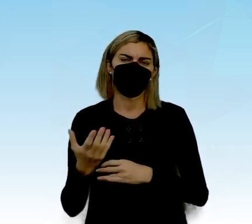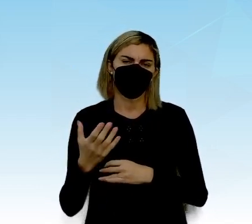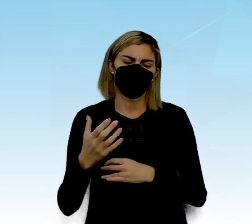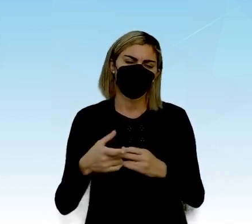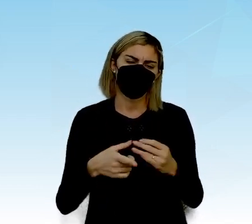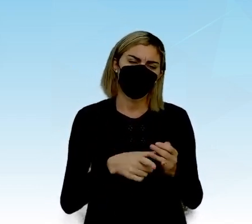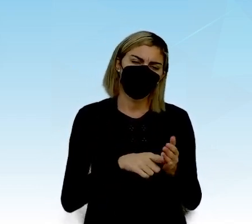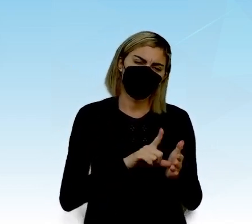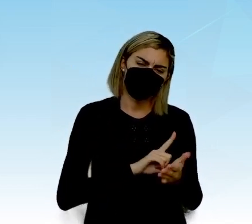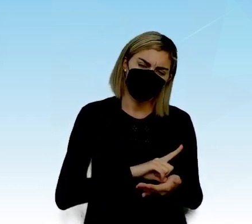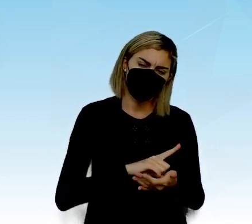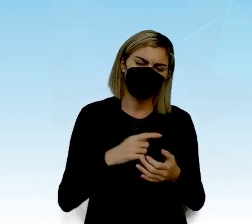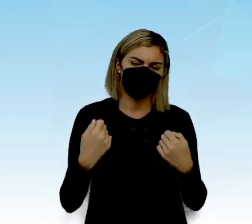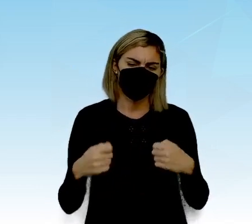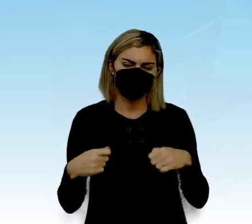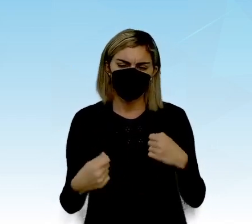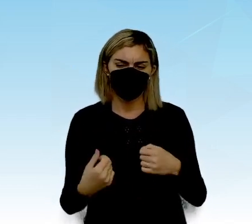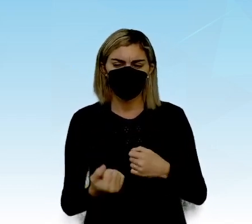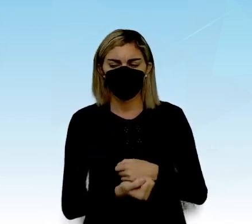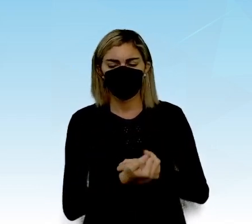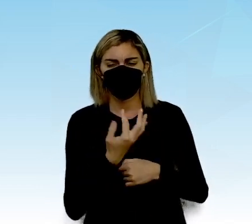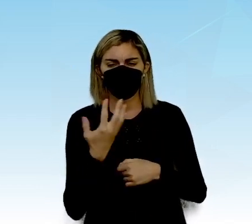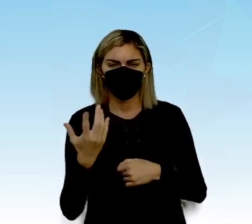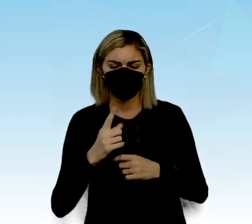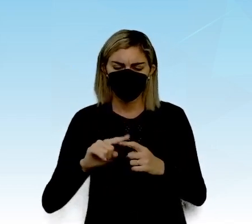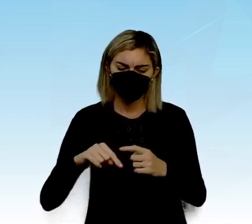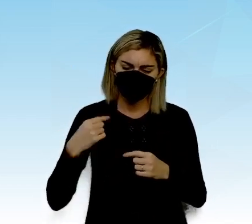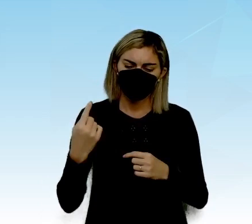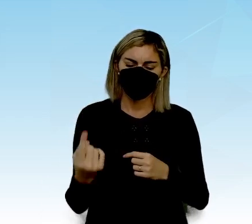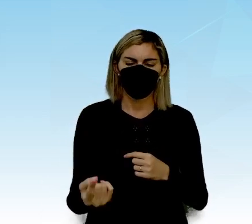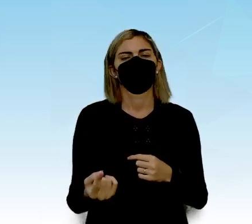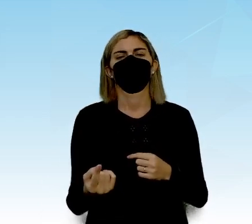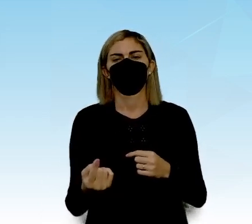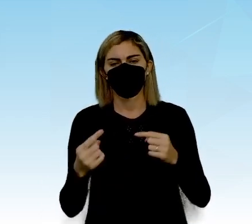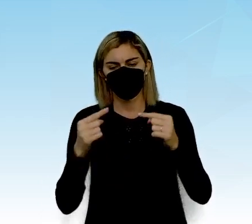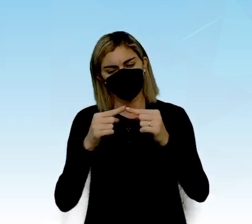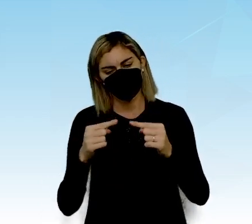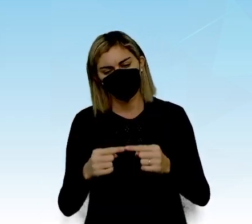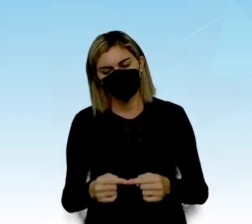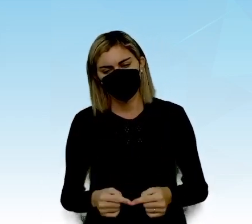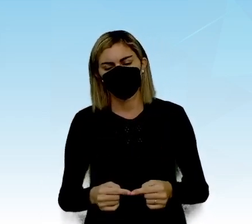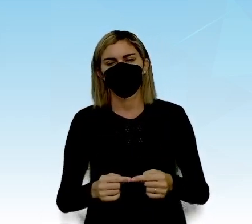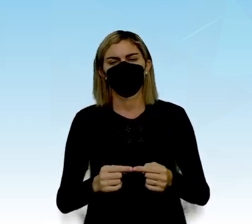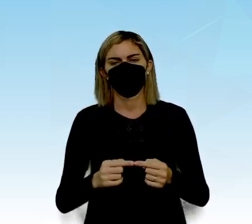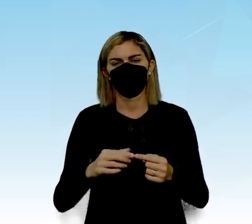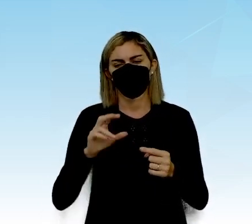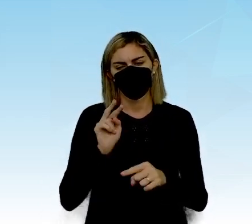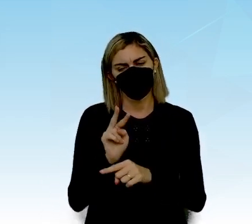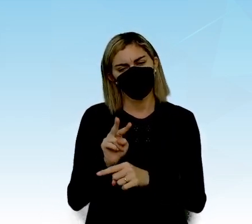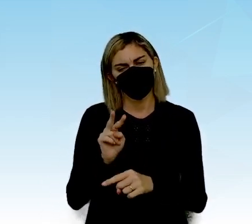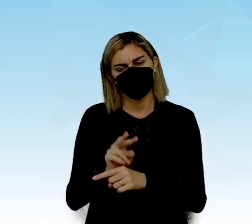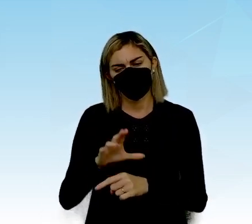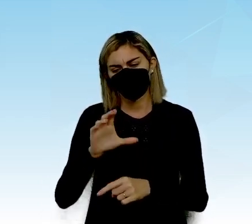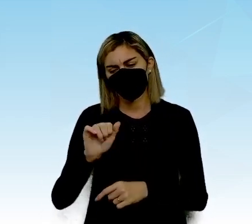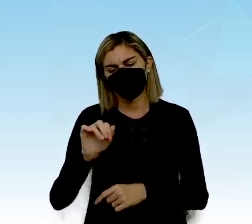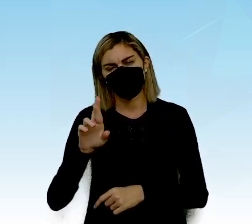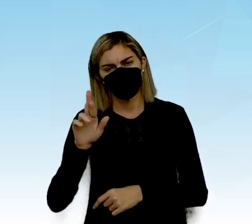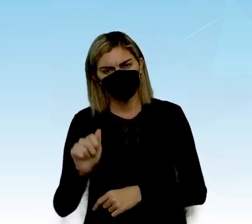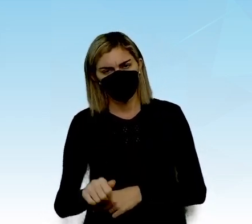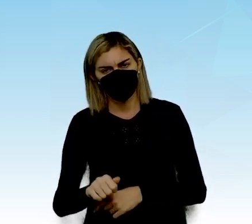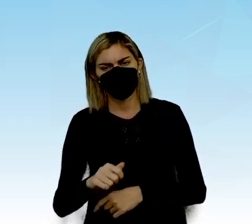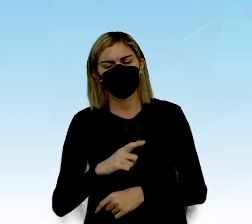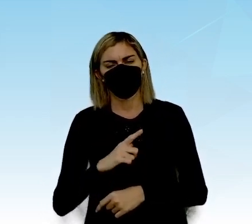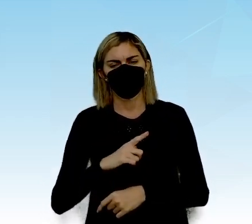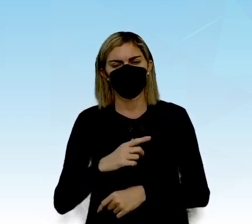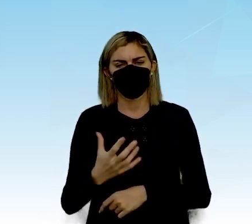antes tem que ser igual à quantidade de carga depois, aplicando-se o princípio da conservação da carga. O que